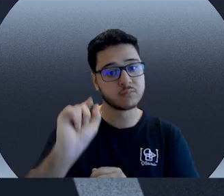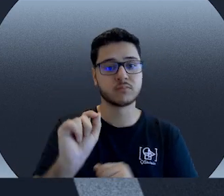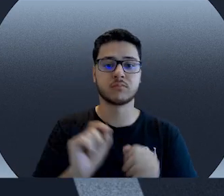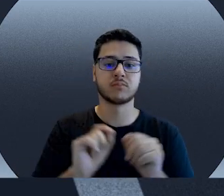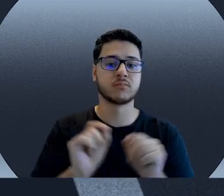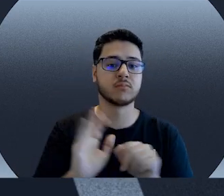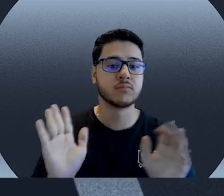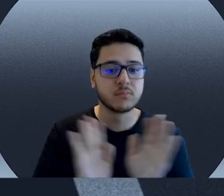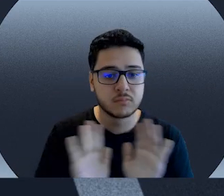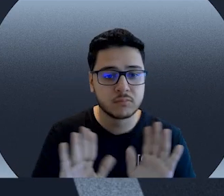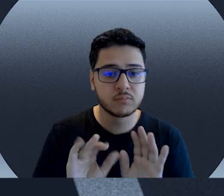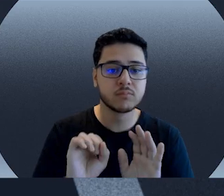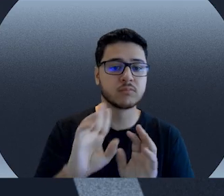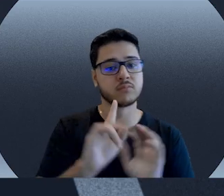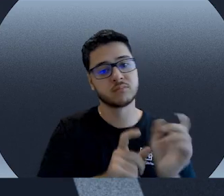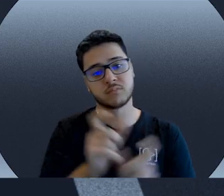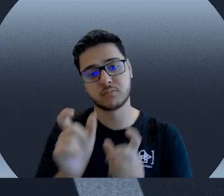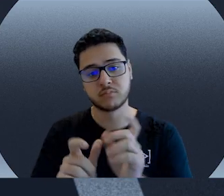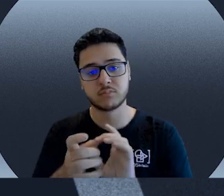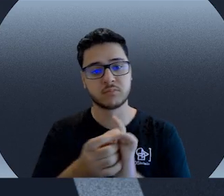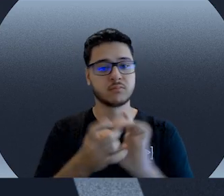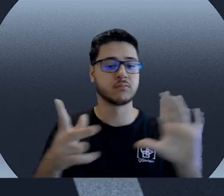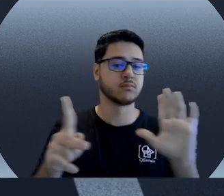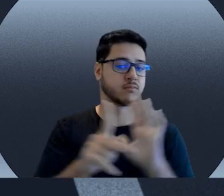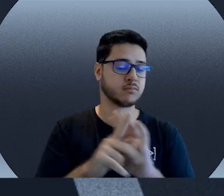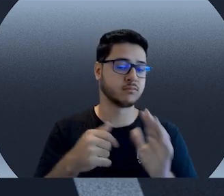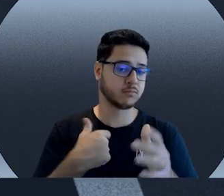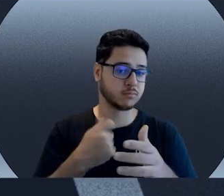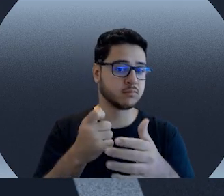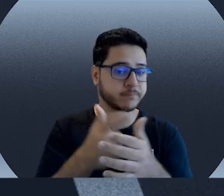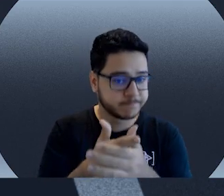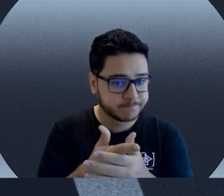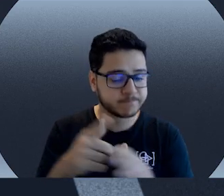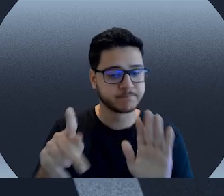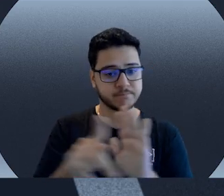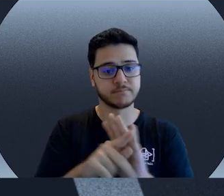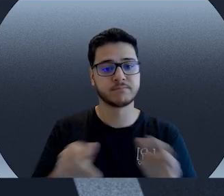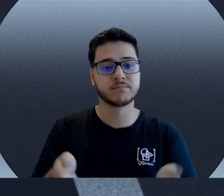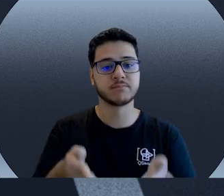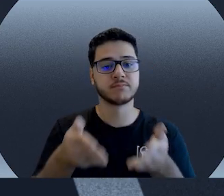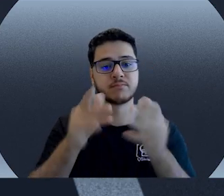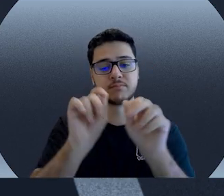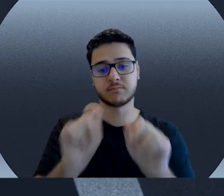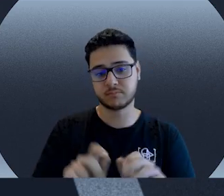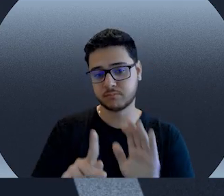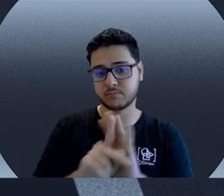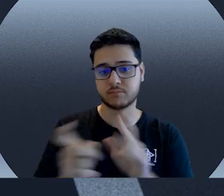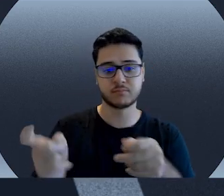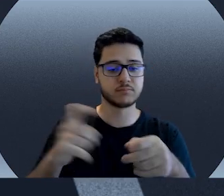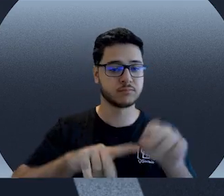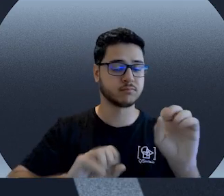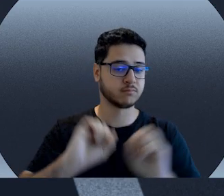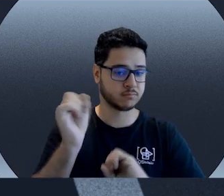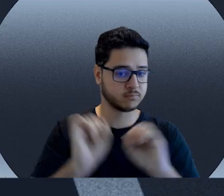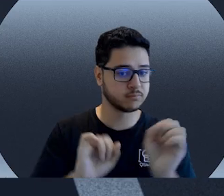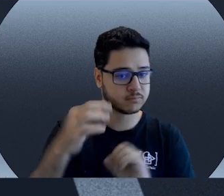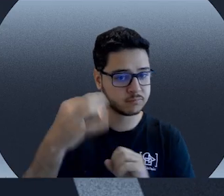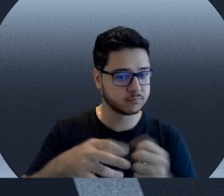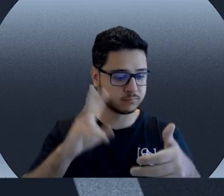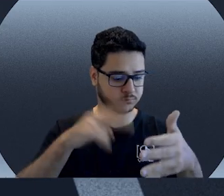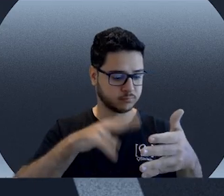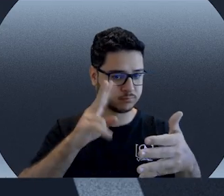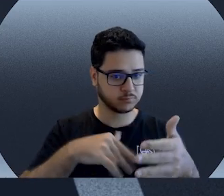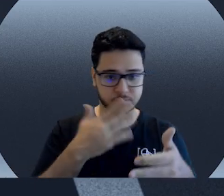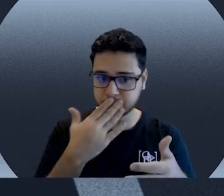indagou? Foram as pessoas que abriram aquelas, que compraram aquelas garrafas que voltaram da fábrica, né? E leram aquilo e